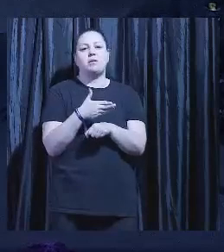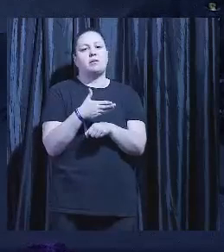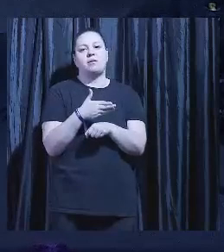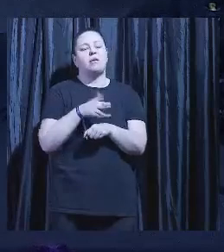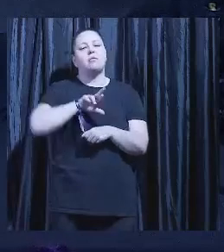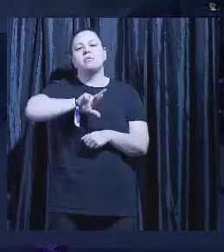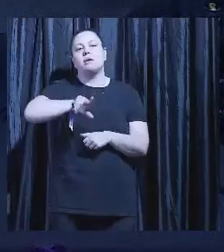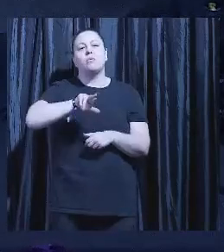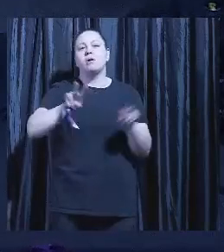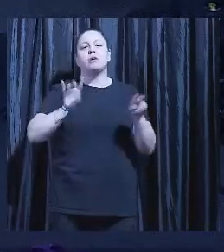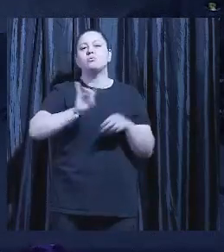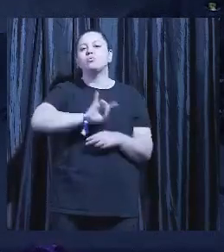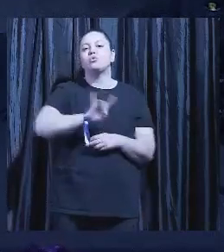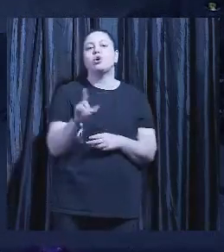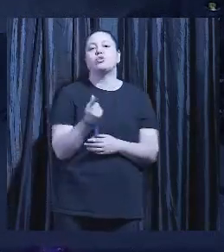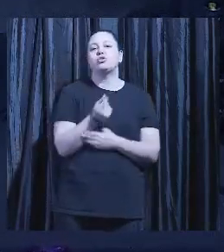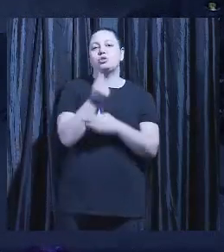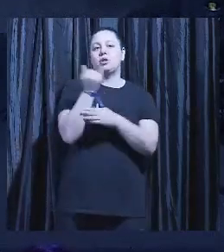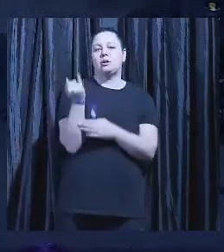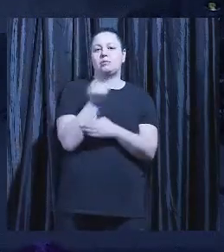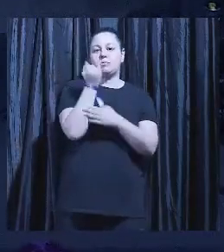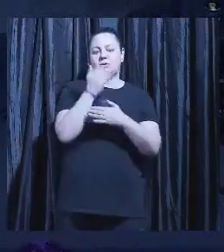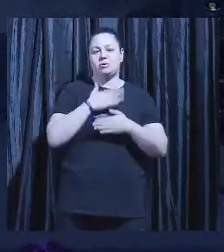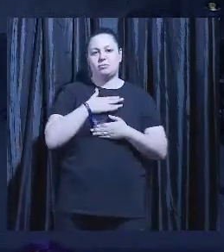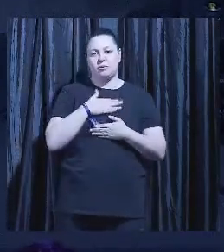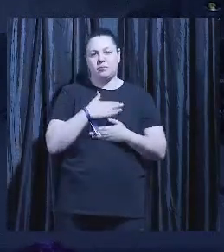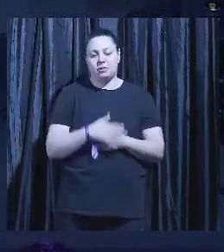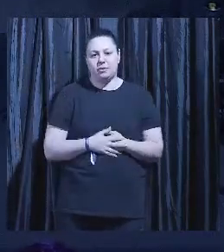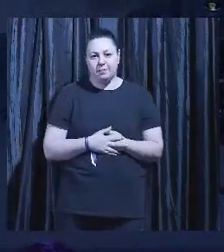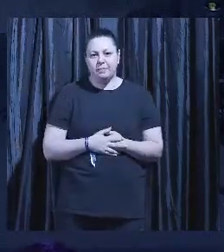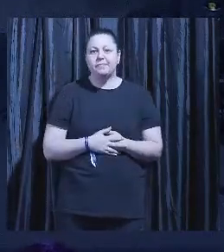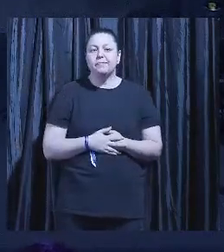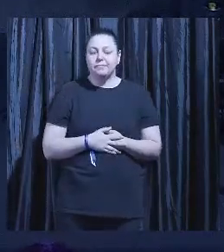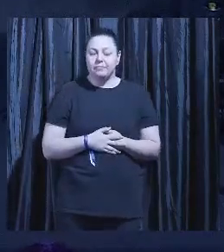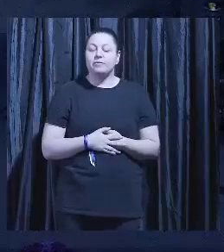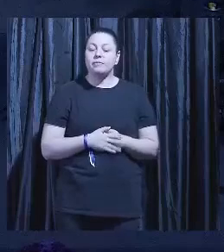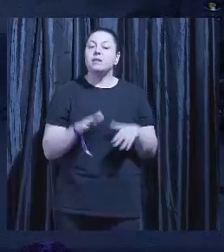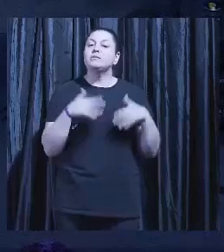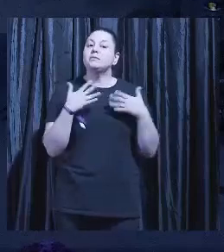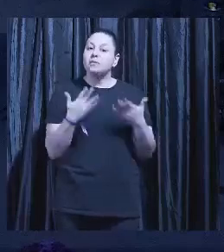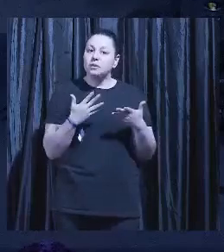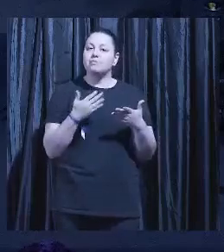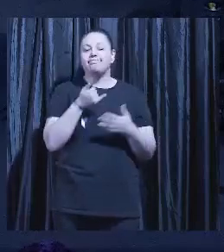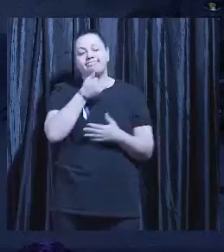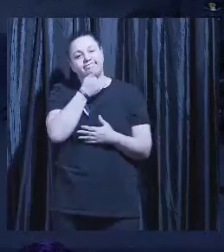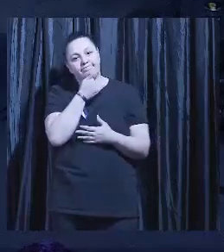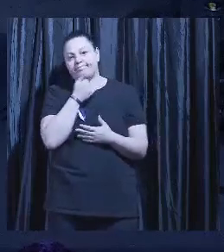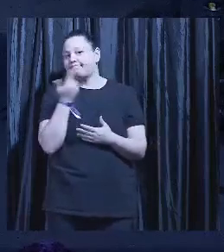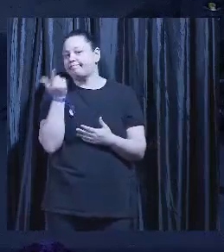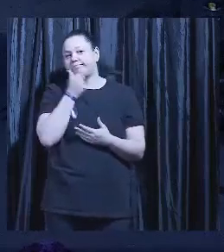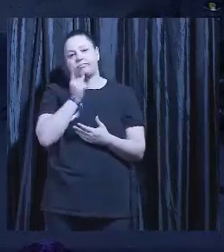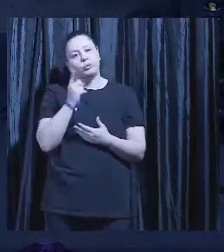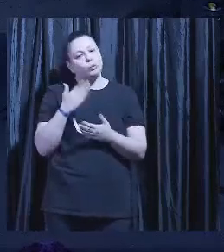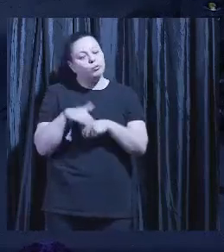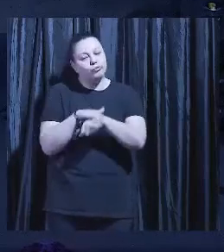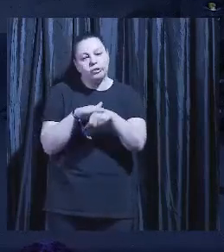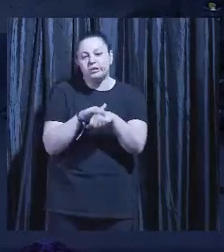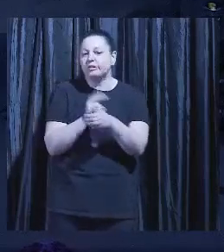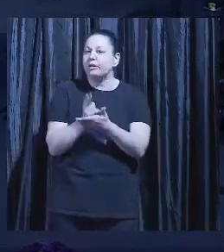Não é o dinheiro que importa para mim aqui. Ele falou, então, a gente, infelizmente, não tem como continuar